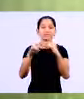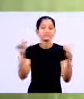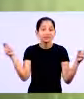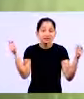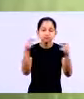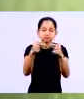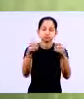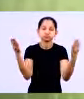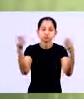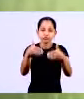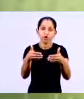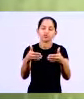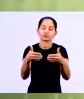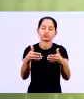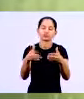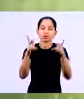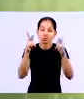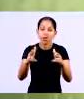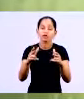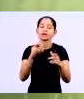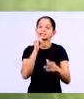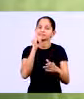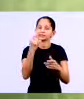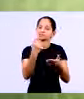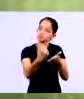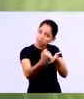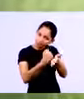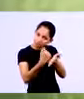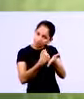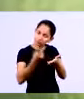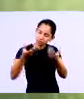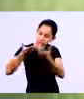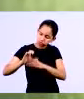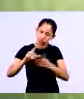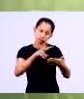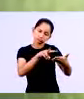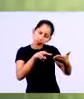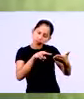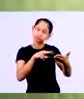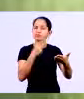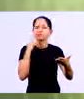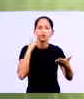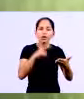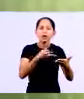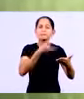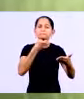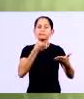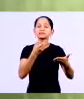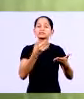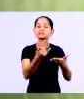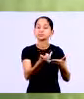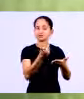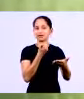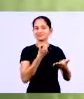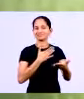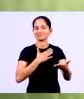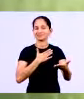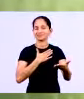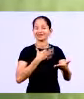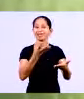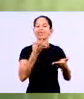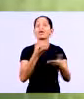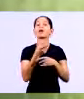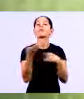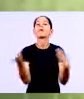direcionada. A instrução ou o cabeçalho lá da questão tem que direcionar você se eles